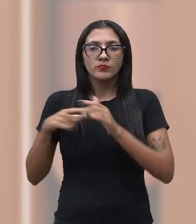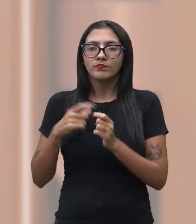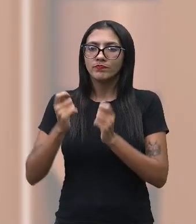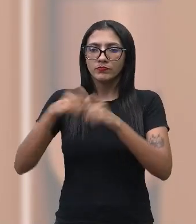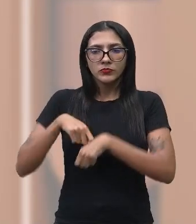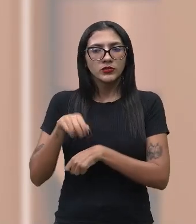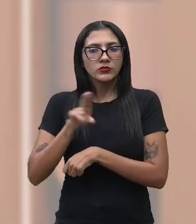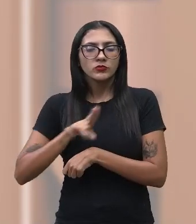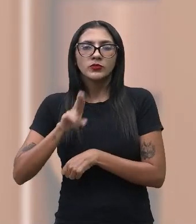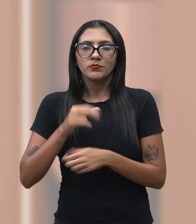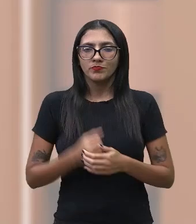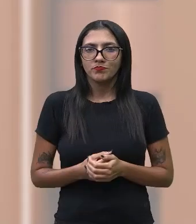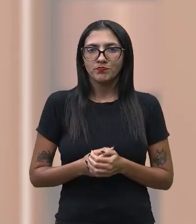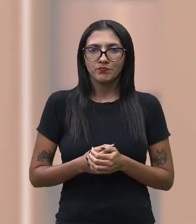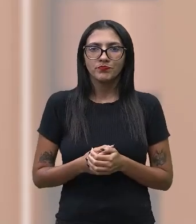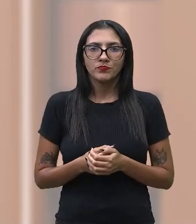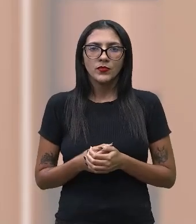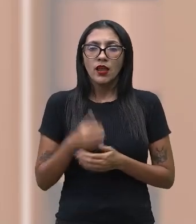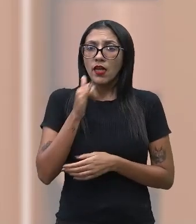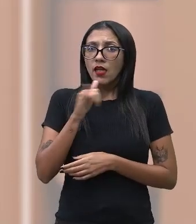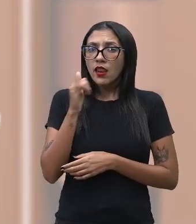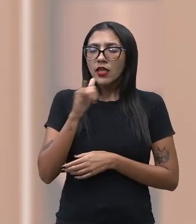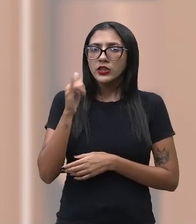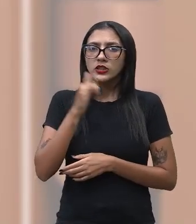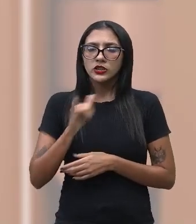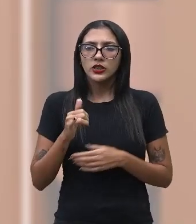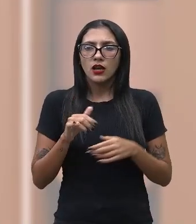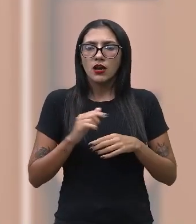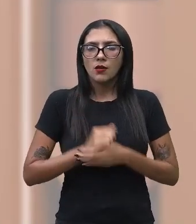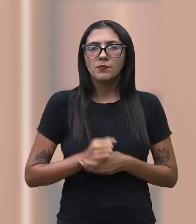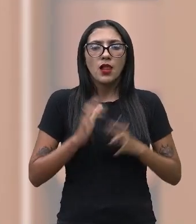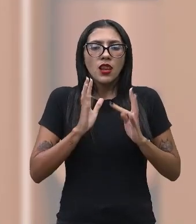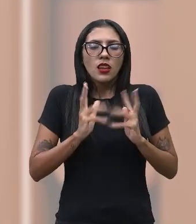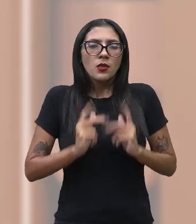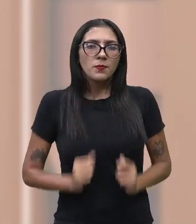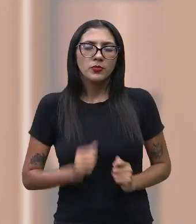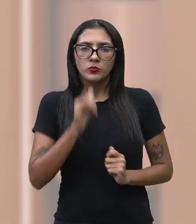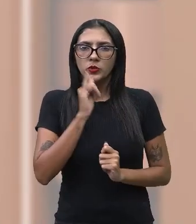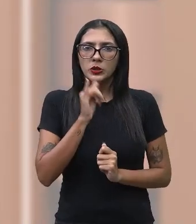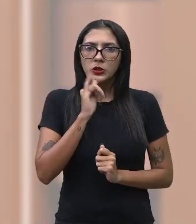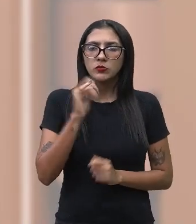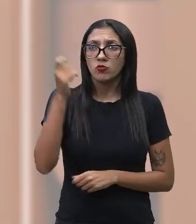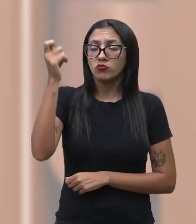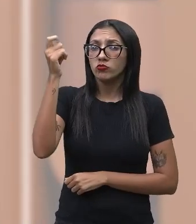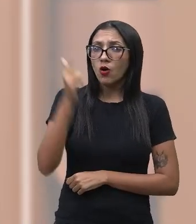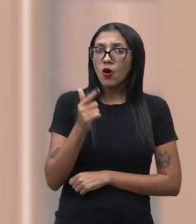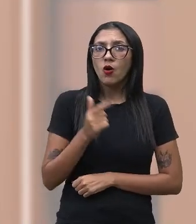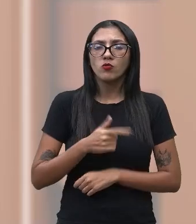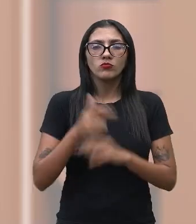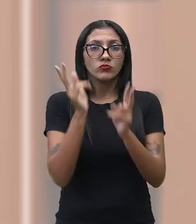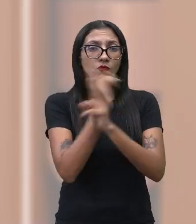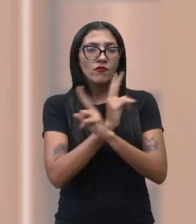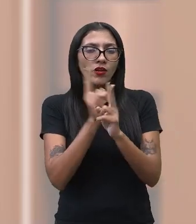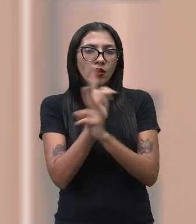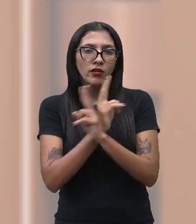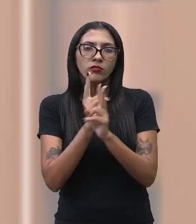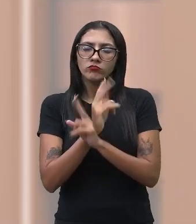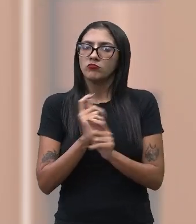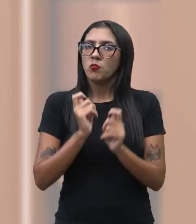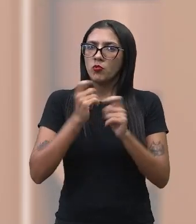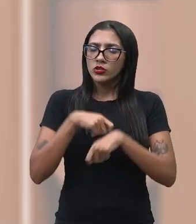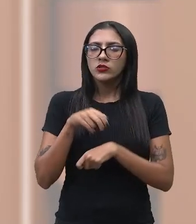utilizar fontes de energias renováveis, como a energia eólica, a energia solar, né, como forma de